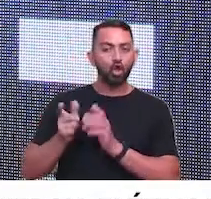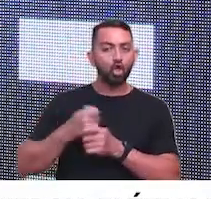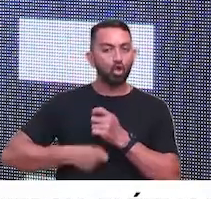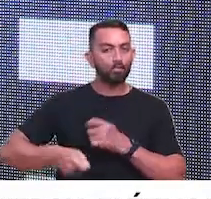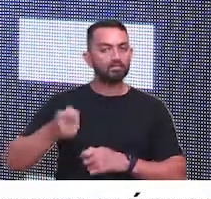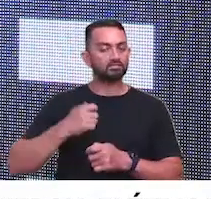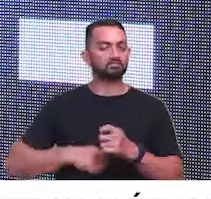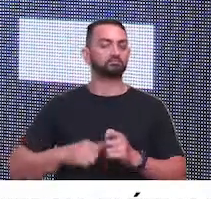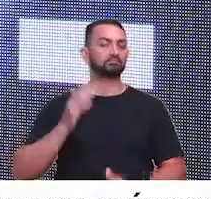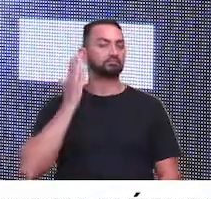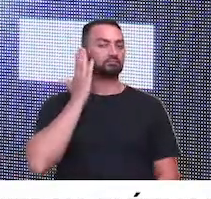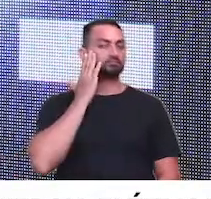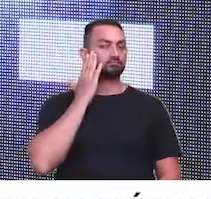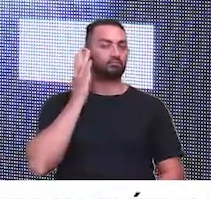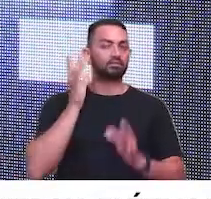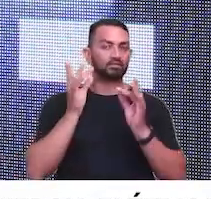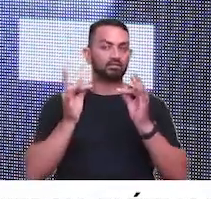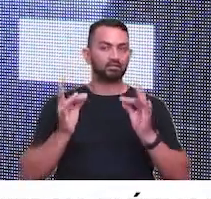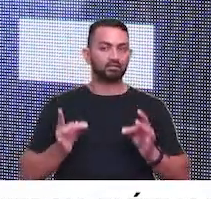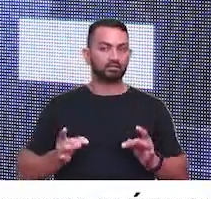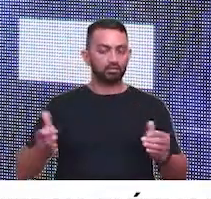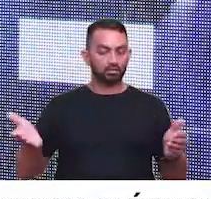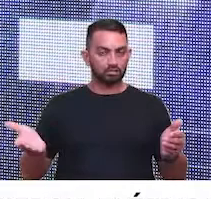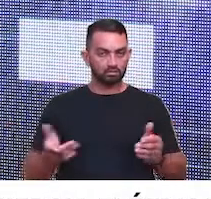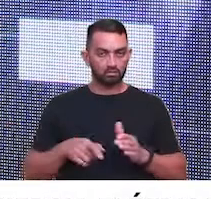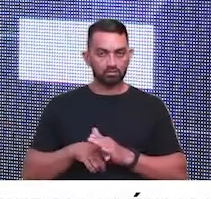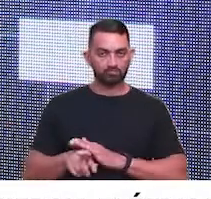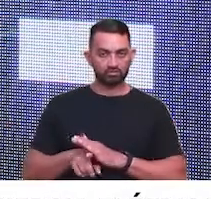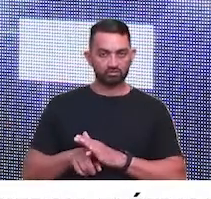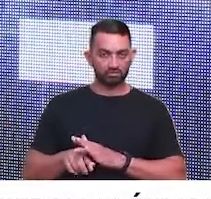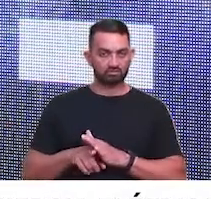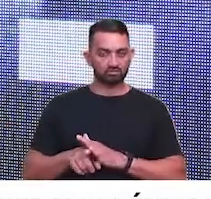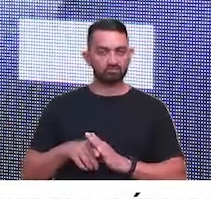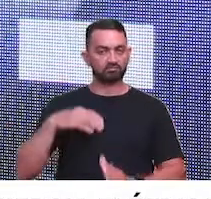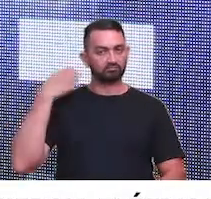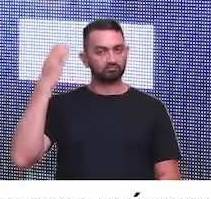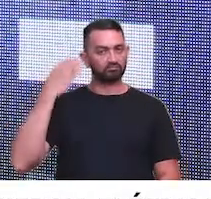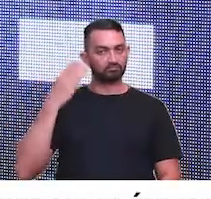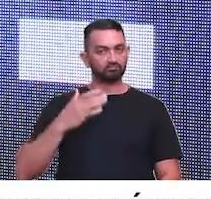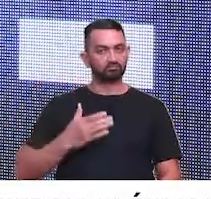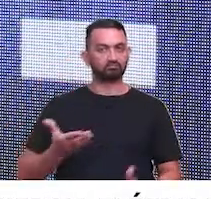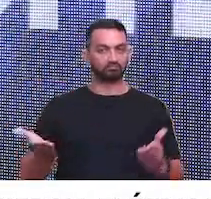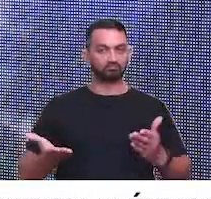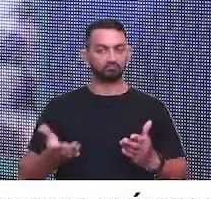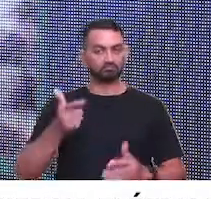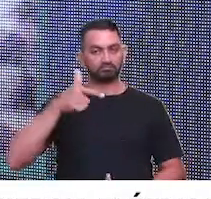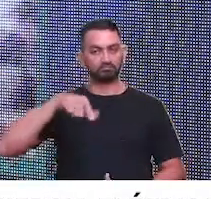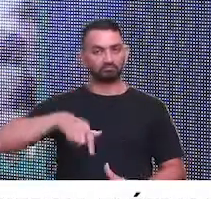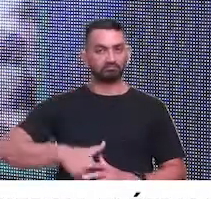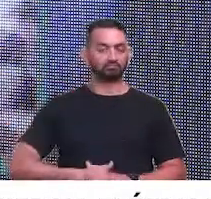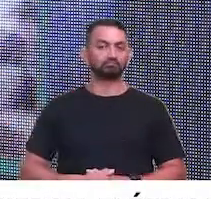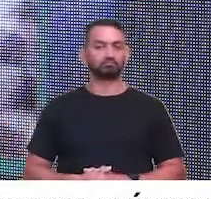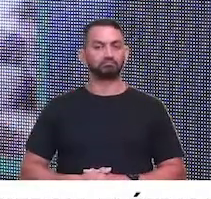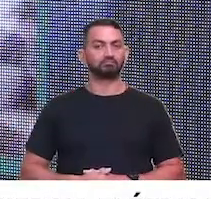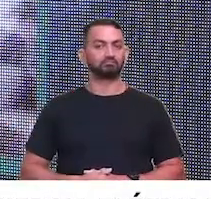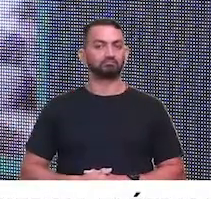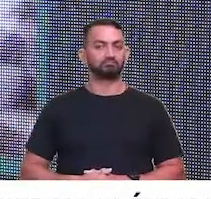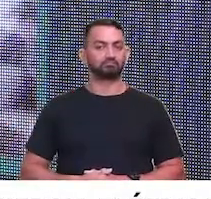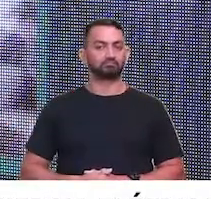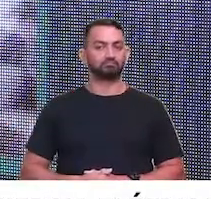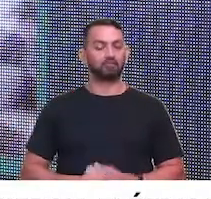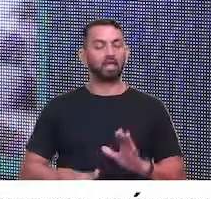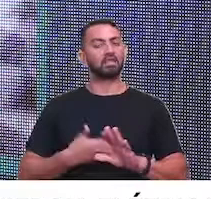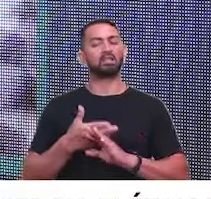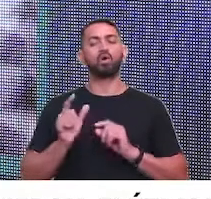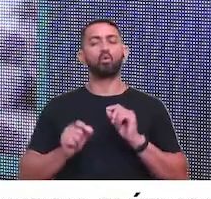estabelecimentos comerciais vamos saber mais detalhes dessa investigação com as Iara Barbosa na tela mais uma vez